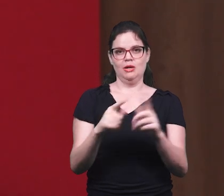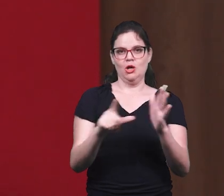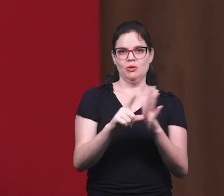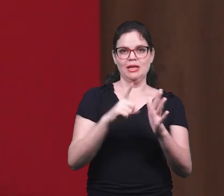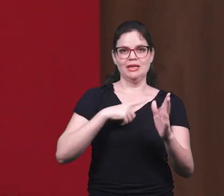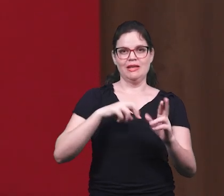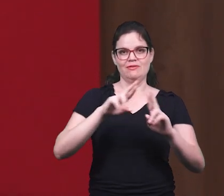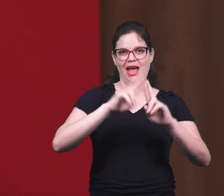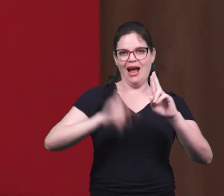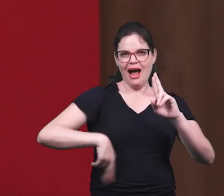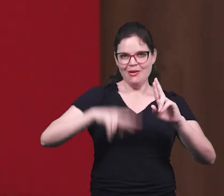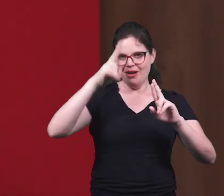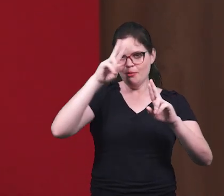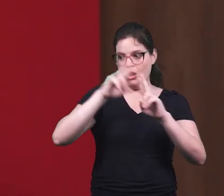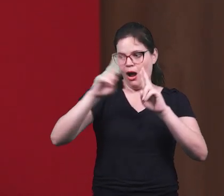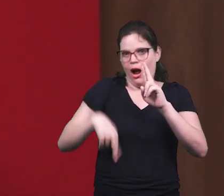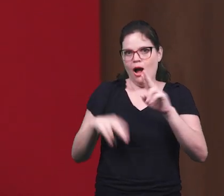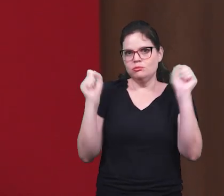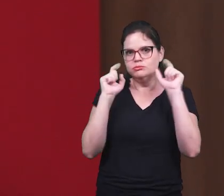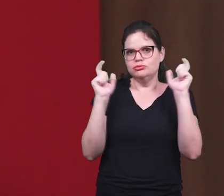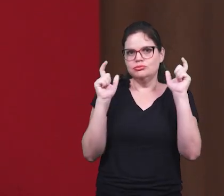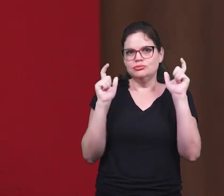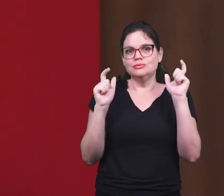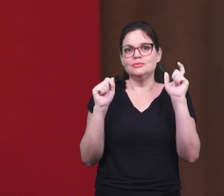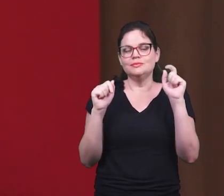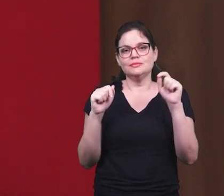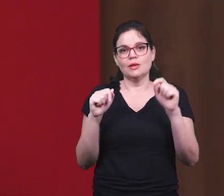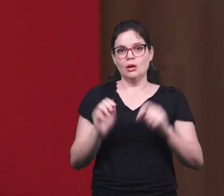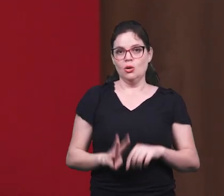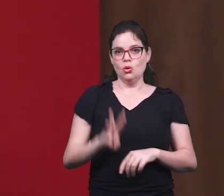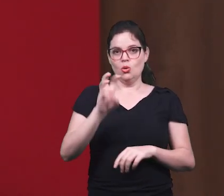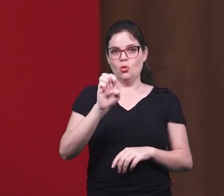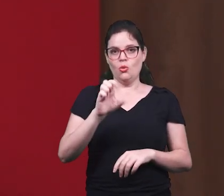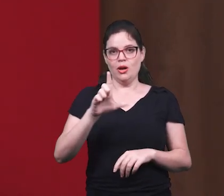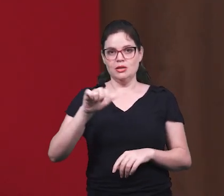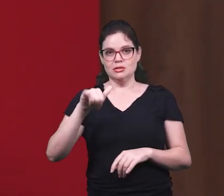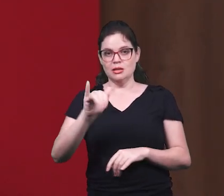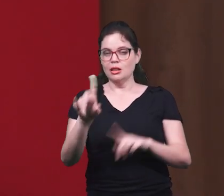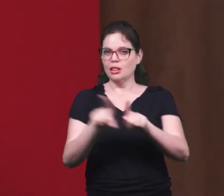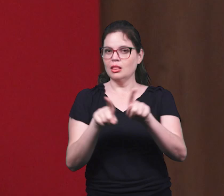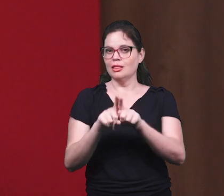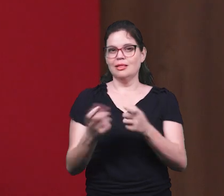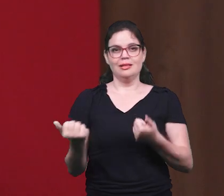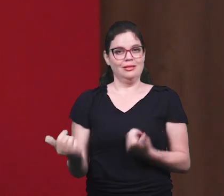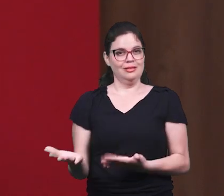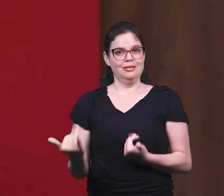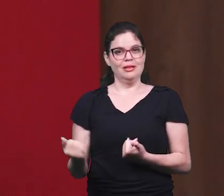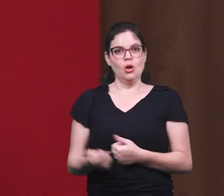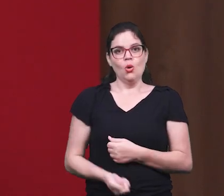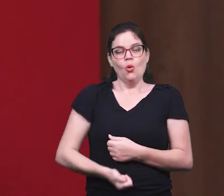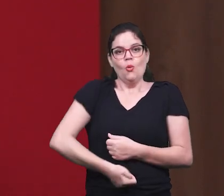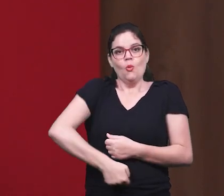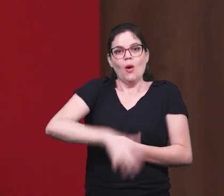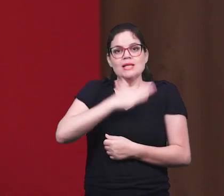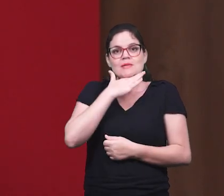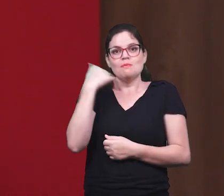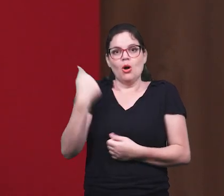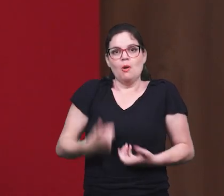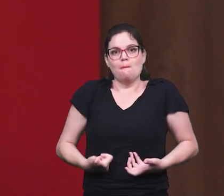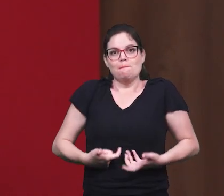teve a experiência do raio, Wesley, ainda jovem, ele quase morreu